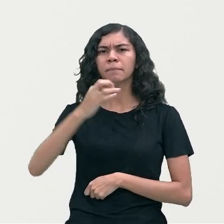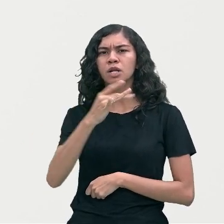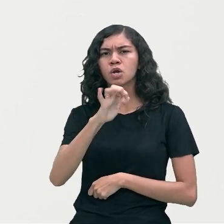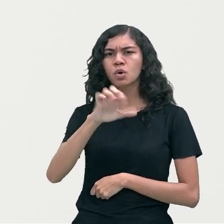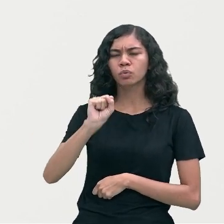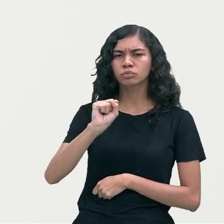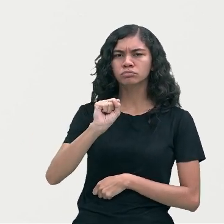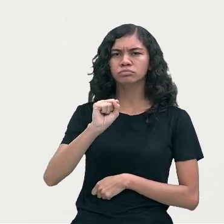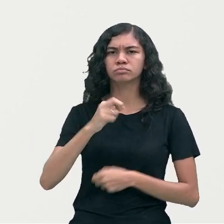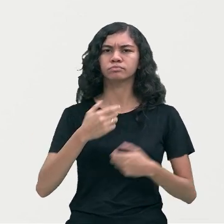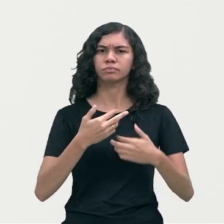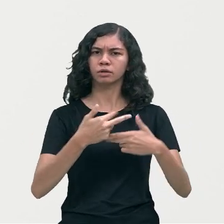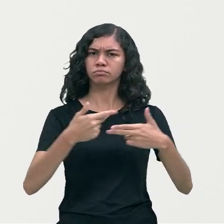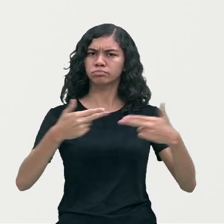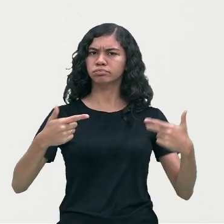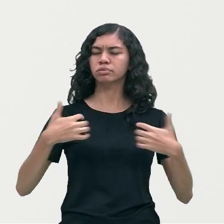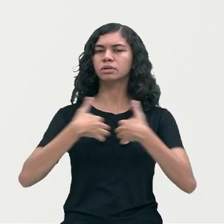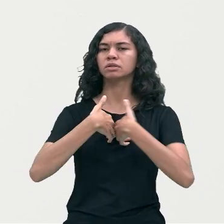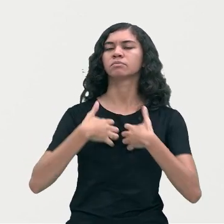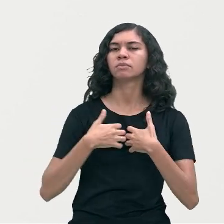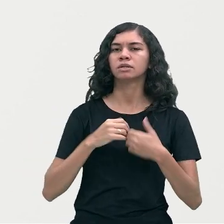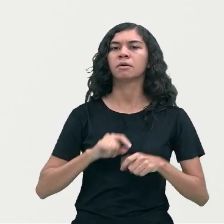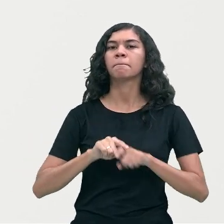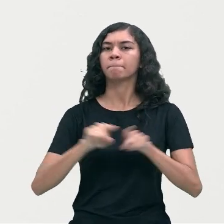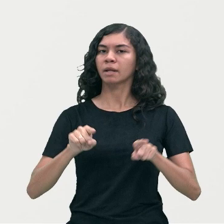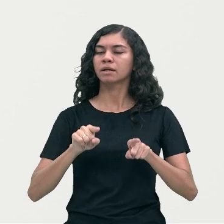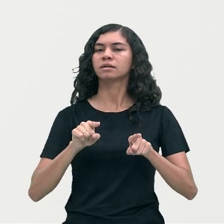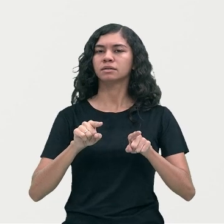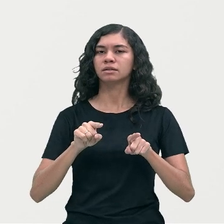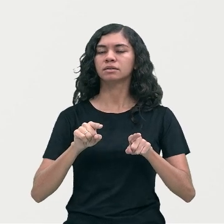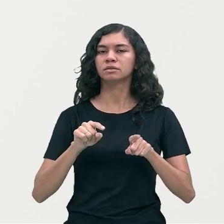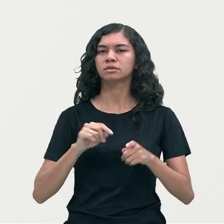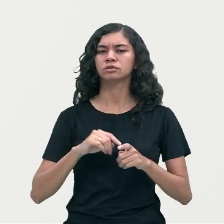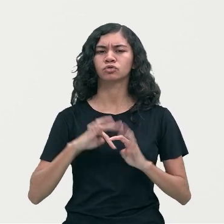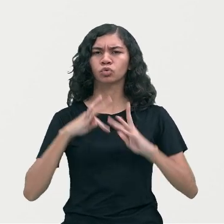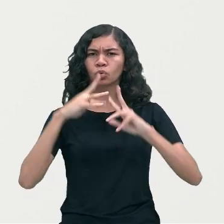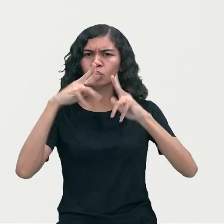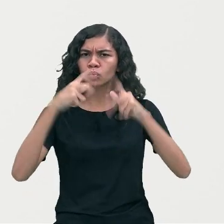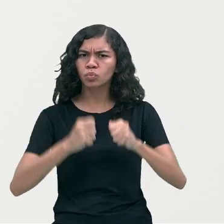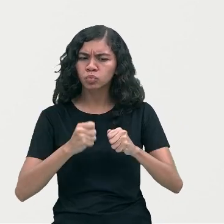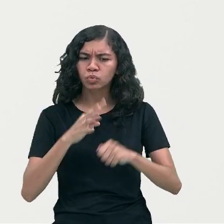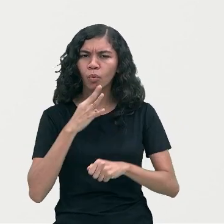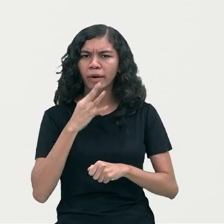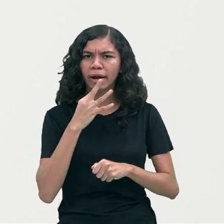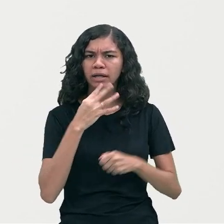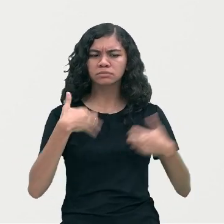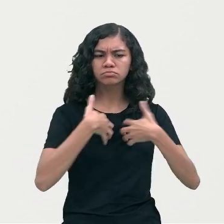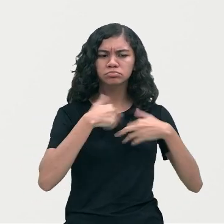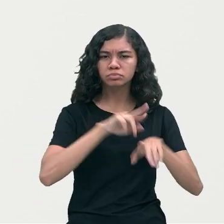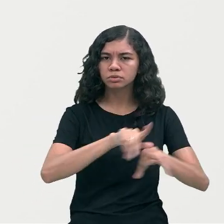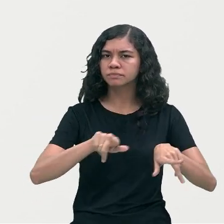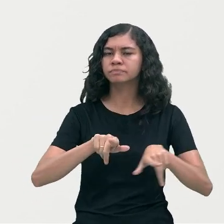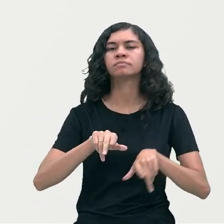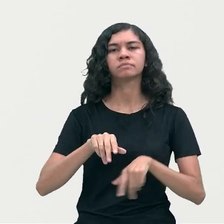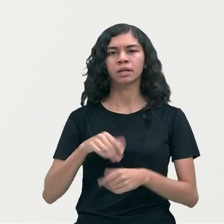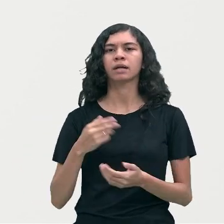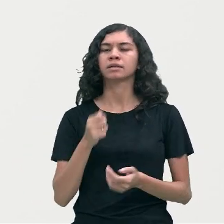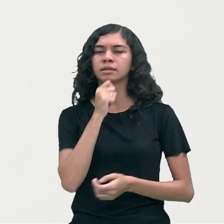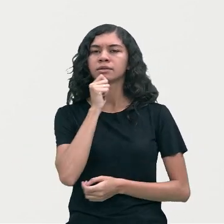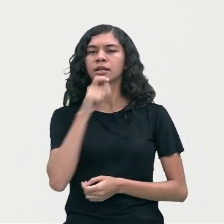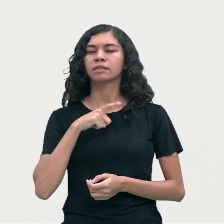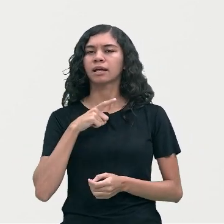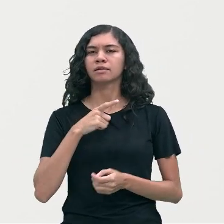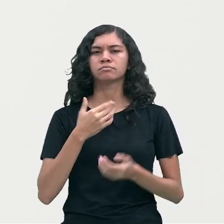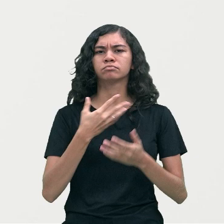animais. E apesar disso, a fauna desse bioma não é totalmente conhecida. Então, se estima, né, esses 30 milhões acaba sendo